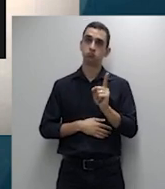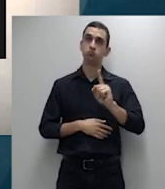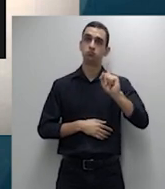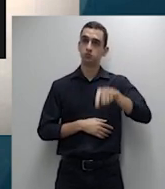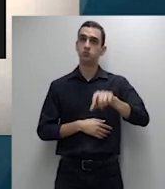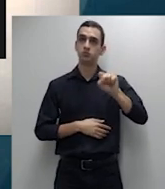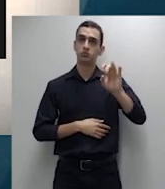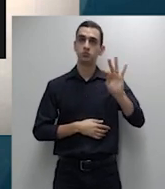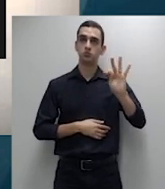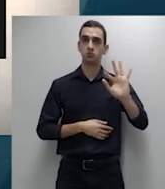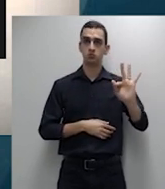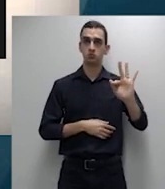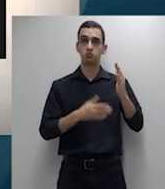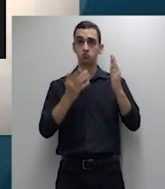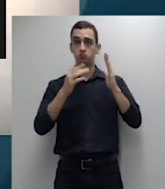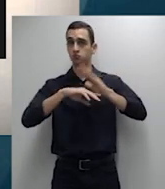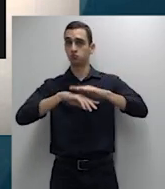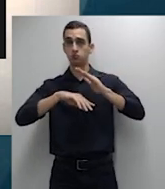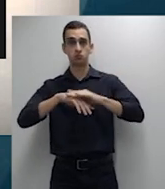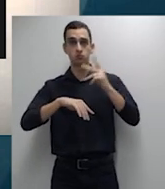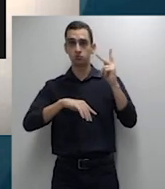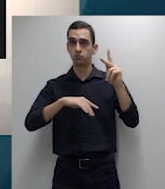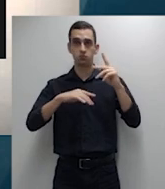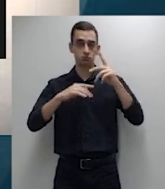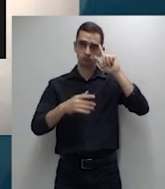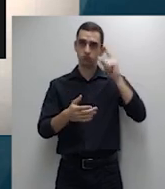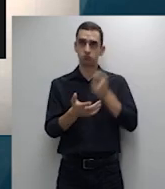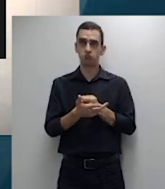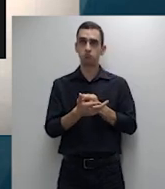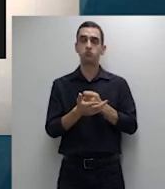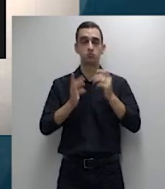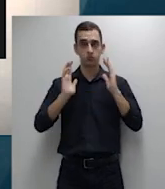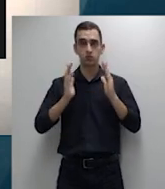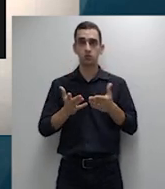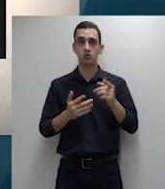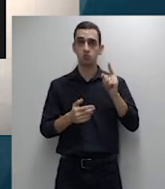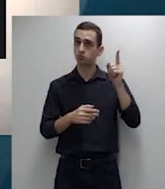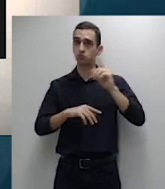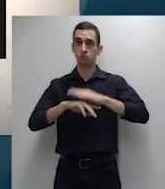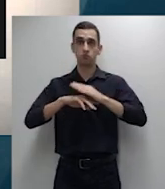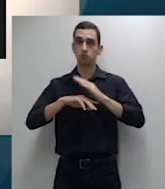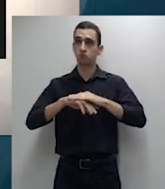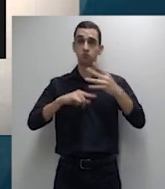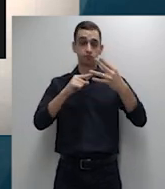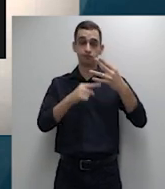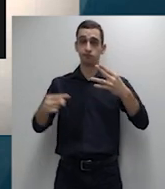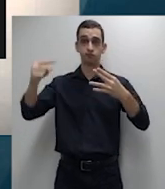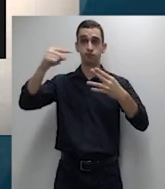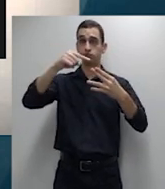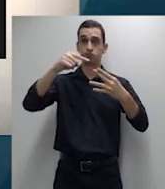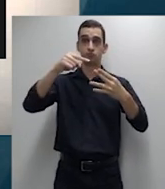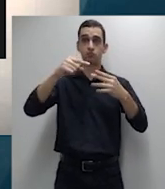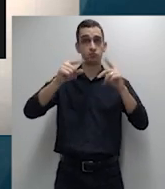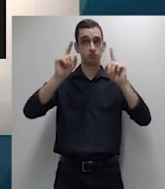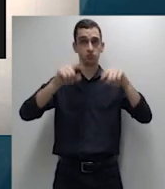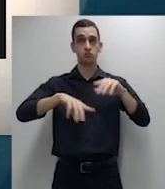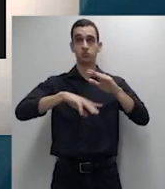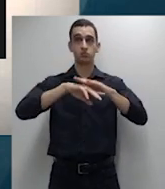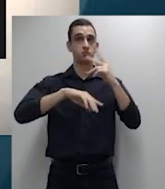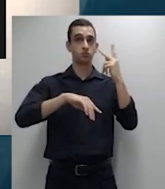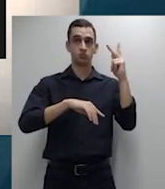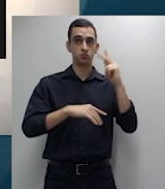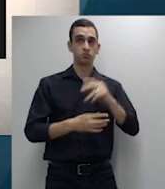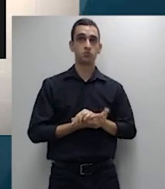supremo mas não é mim e seja como for a decisão do supremo é a última palavra na matéria e portanto a cobrança